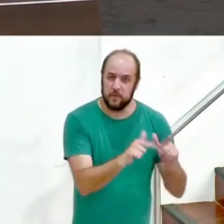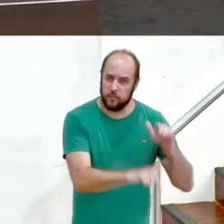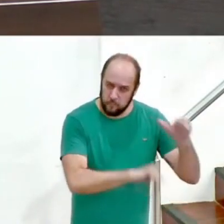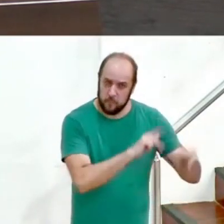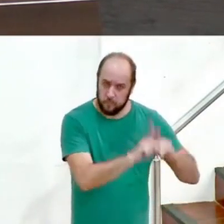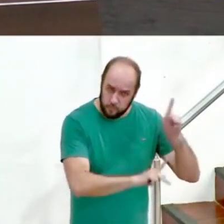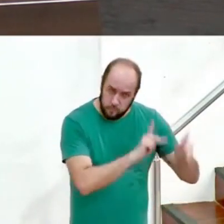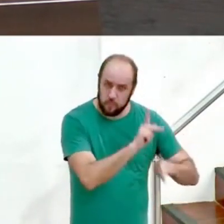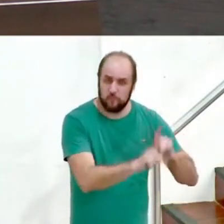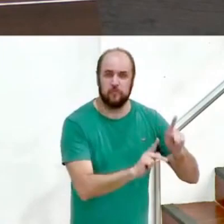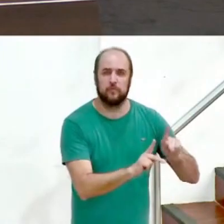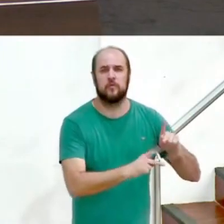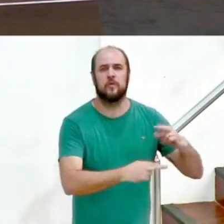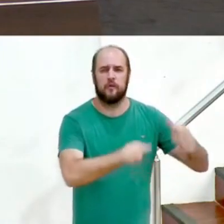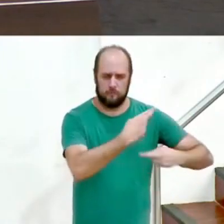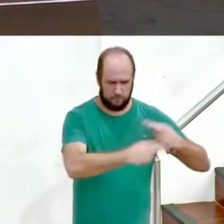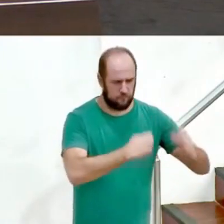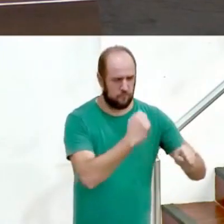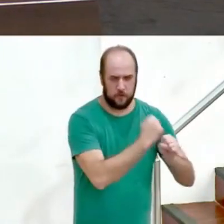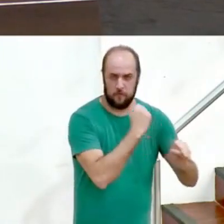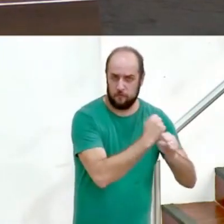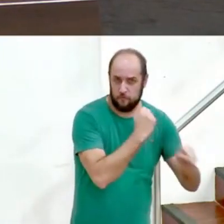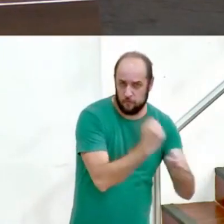reconstruindo o templo.